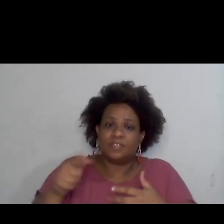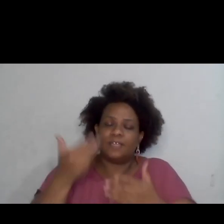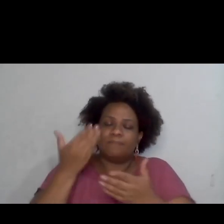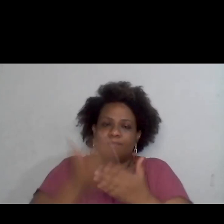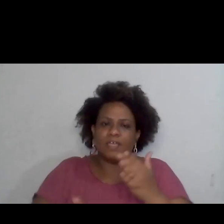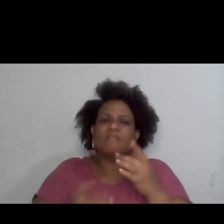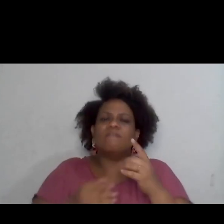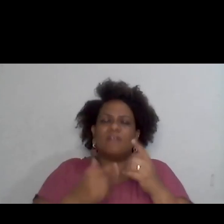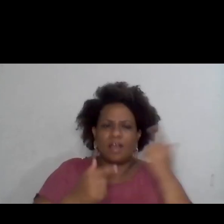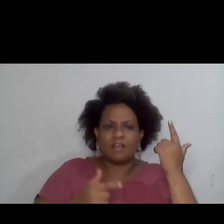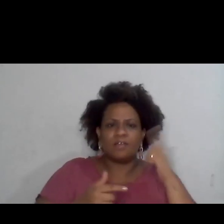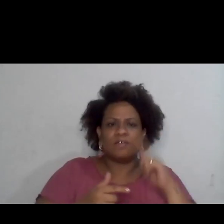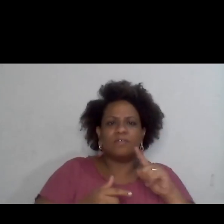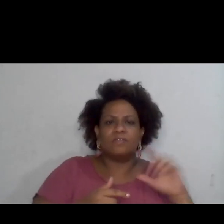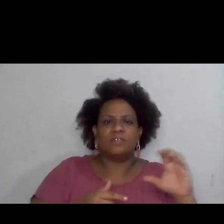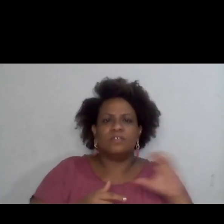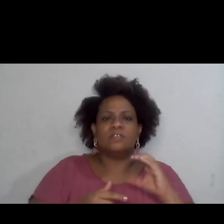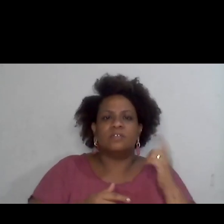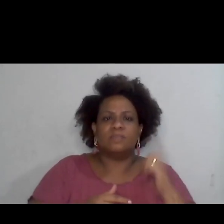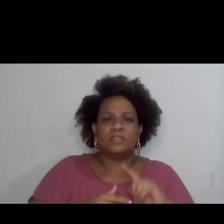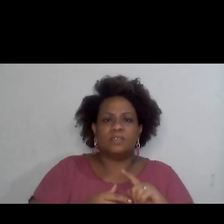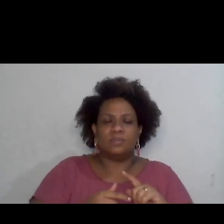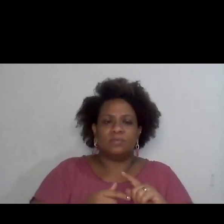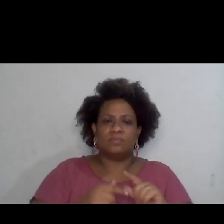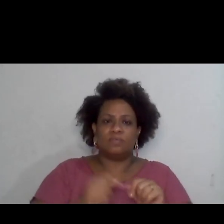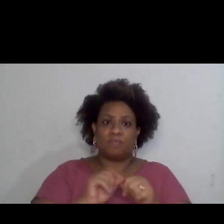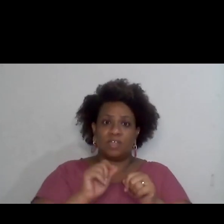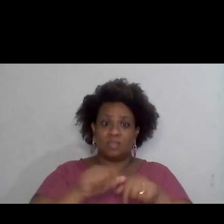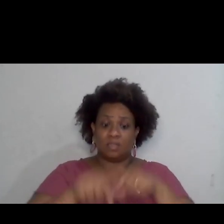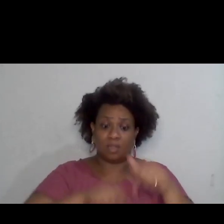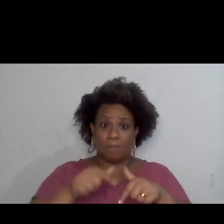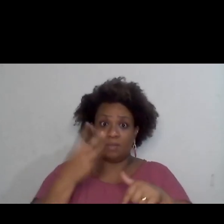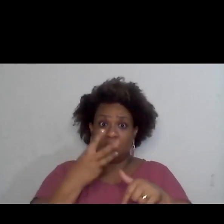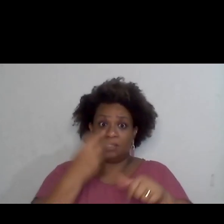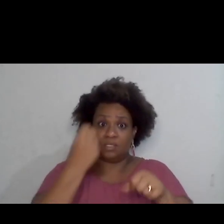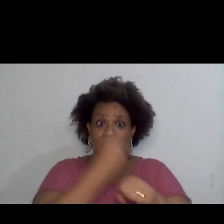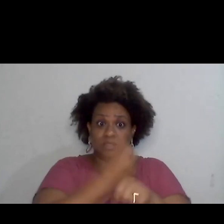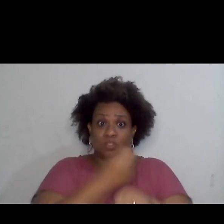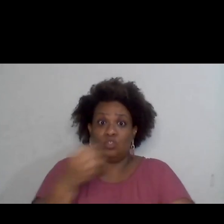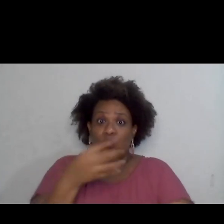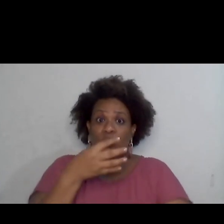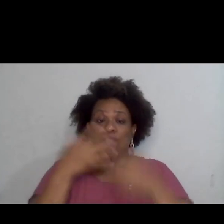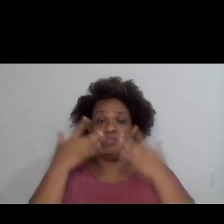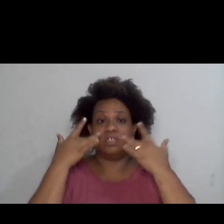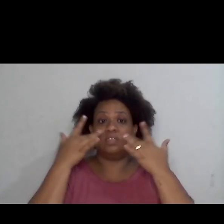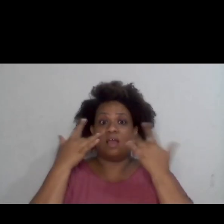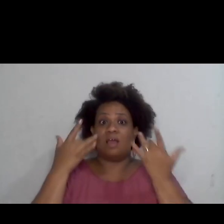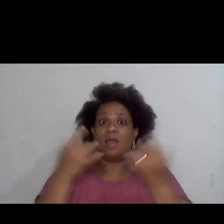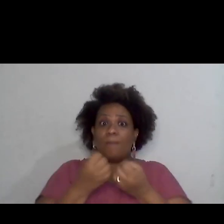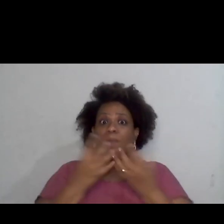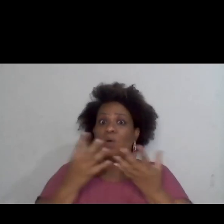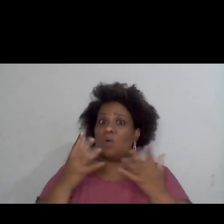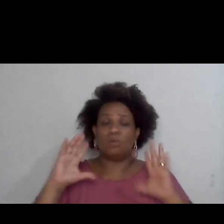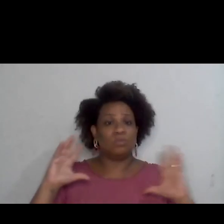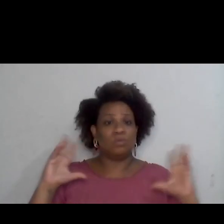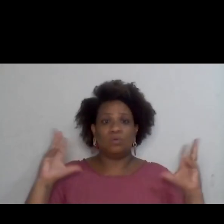ganho enorme porque a gente vai finalmente finalizar a obra, a terceira etapa da obra do novo TCA. E isso vai ser bom para todo mundo. E